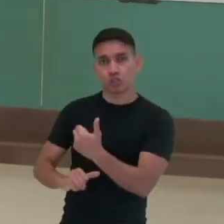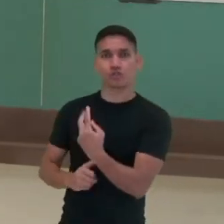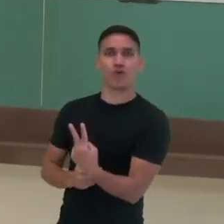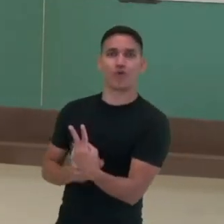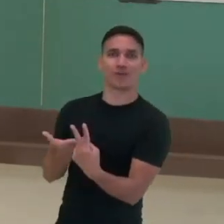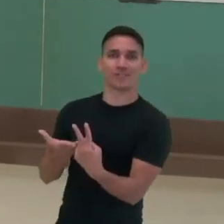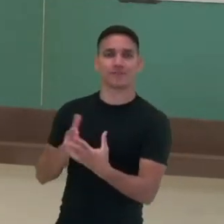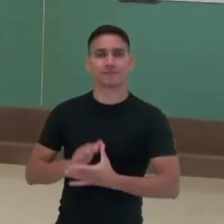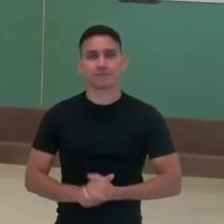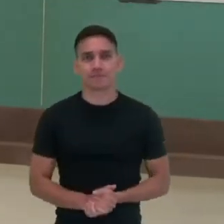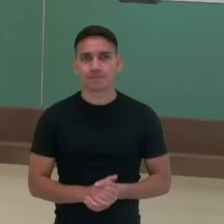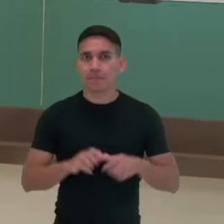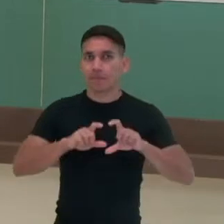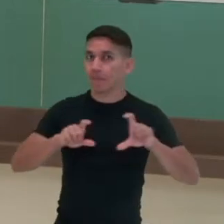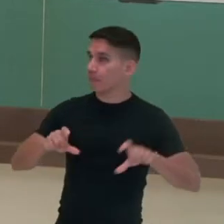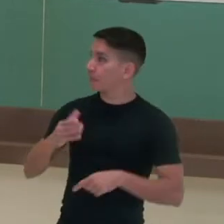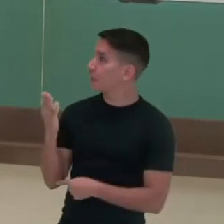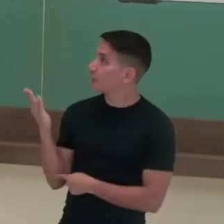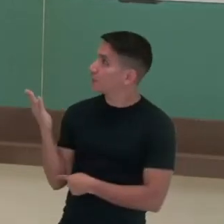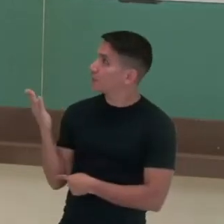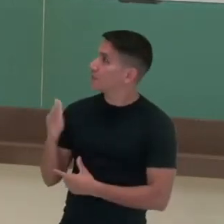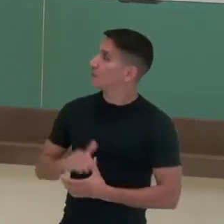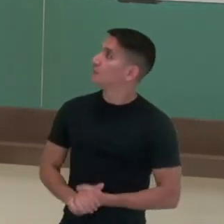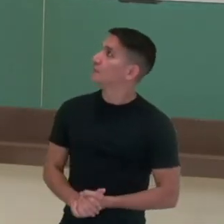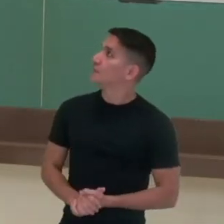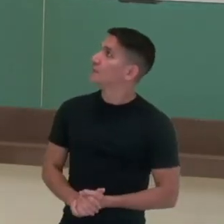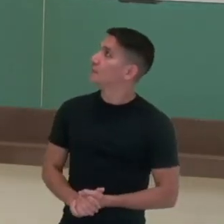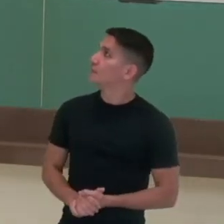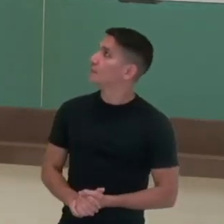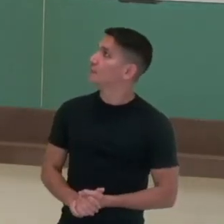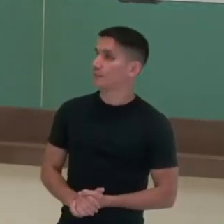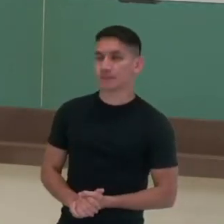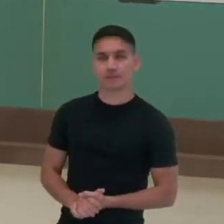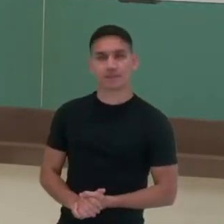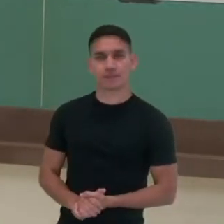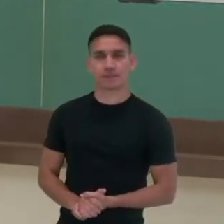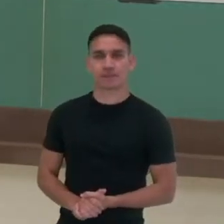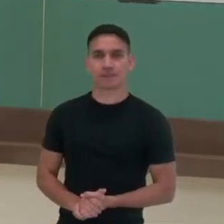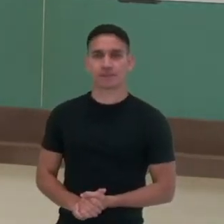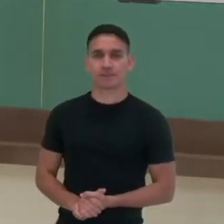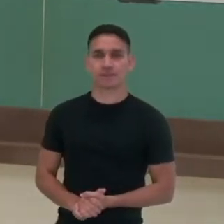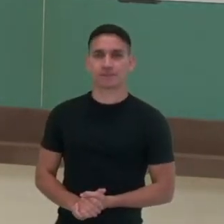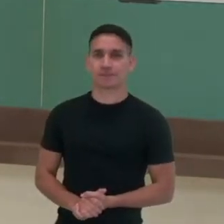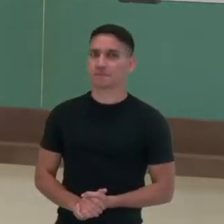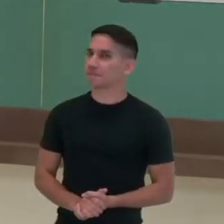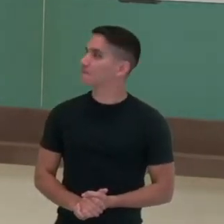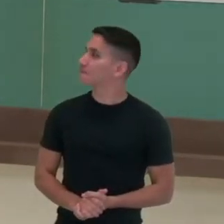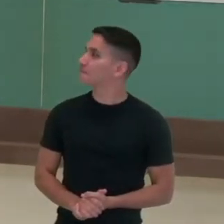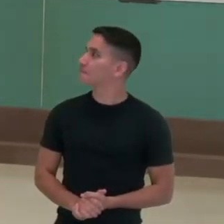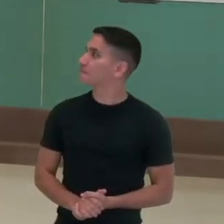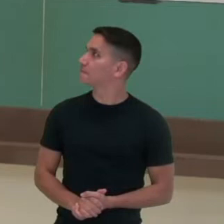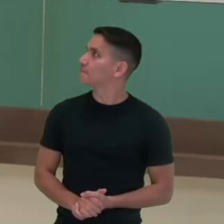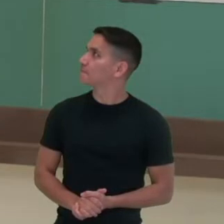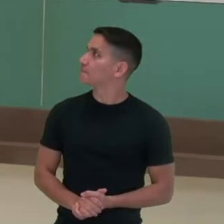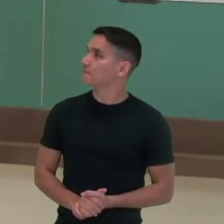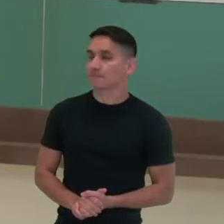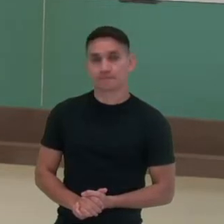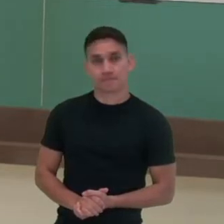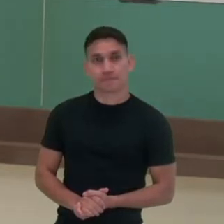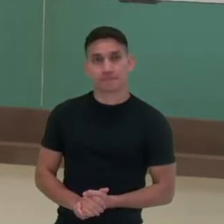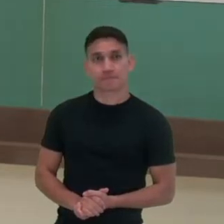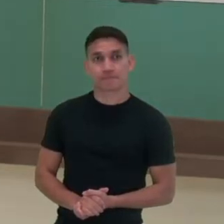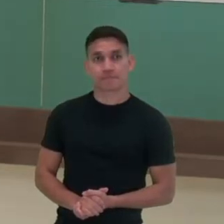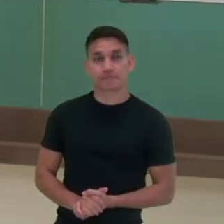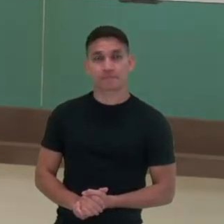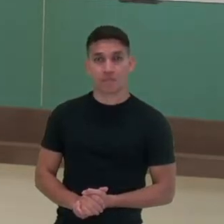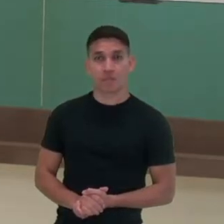ó, f no lugar do x2 igual a 4 mais log de 2 na base 2. Tinha o x, a